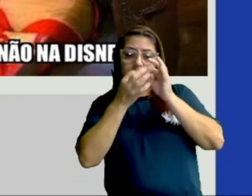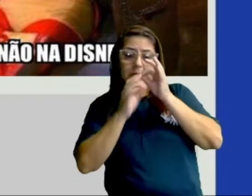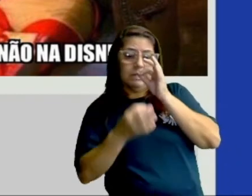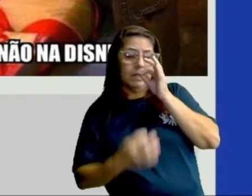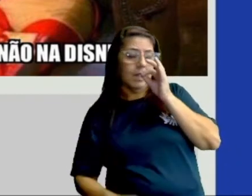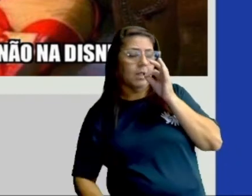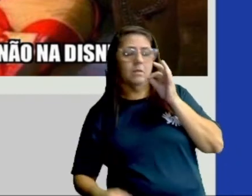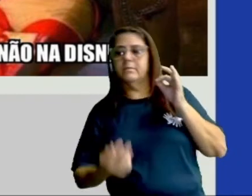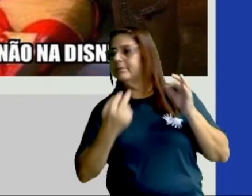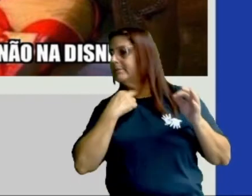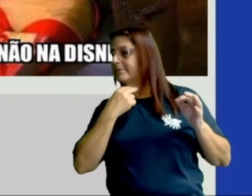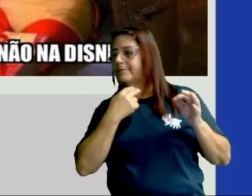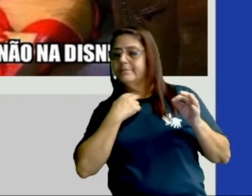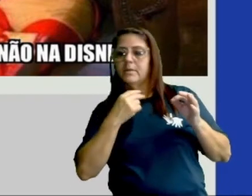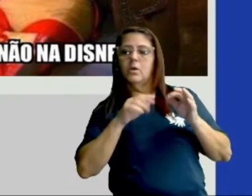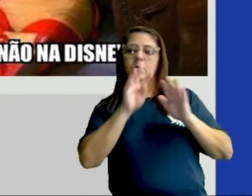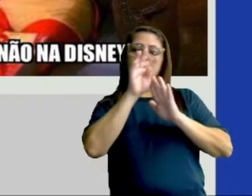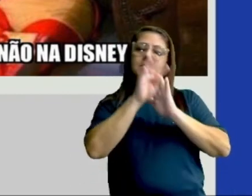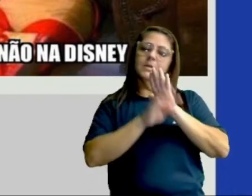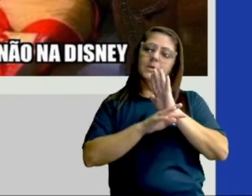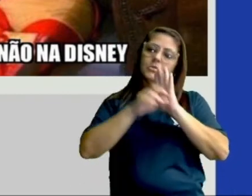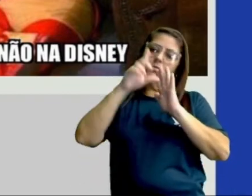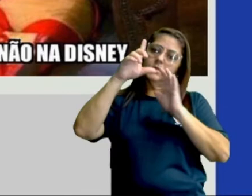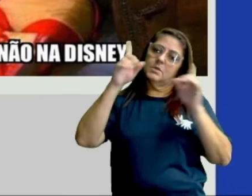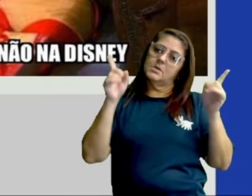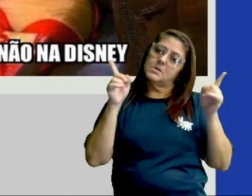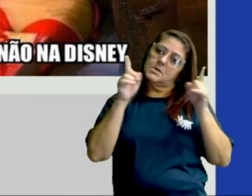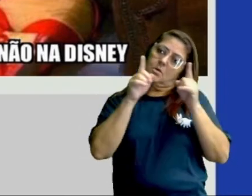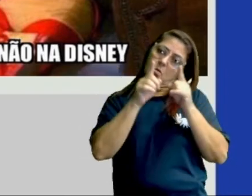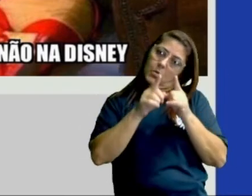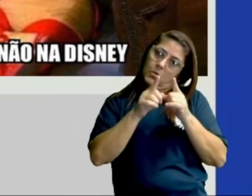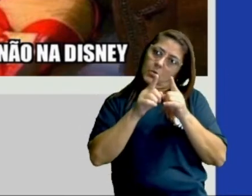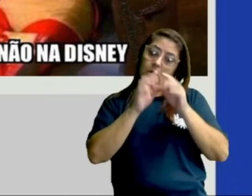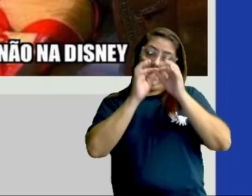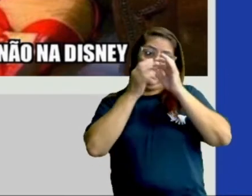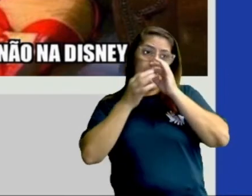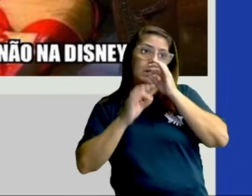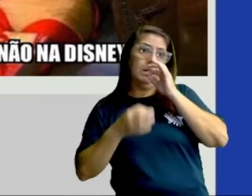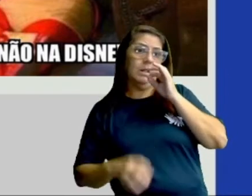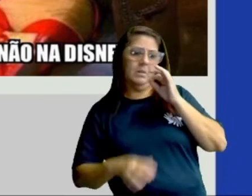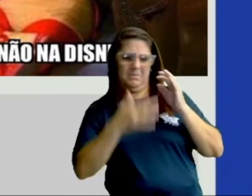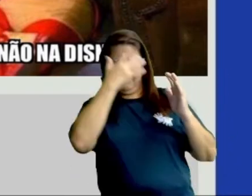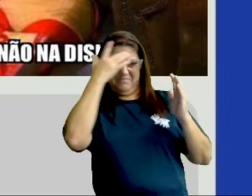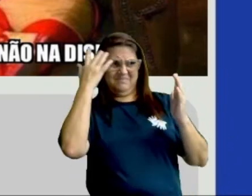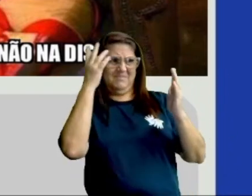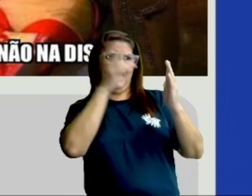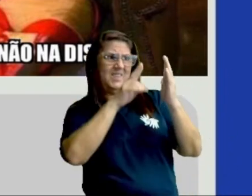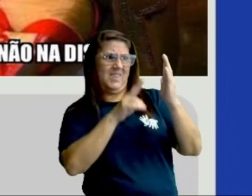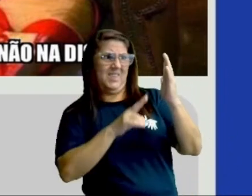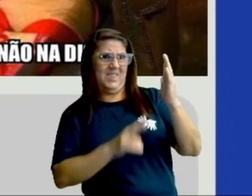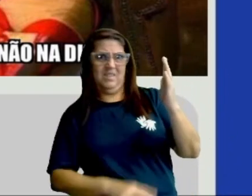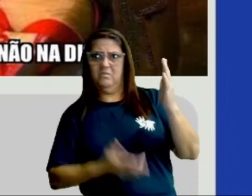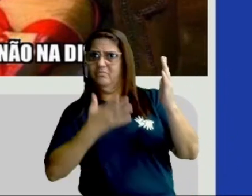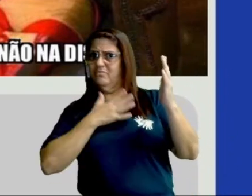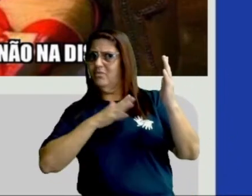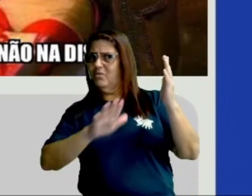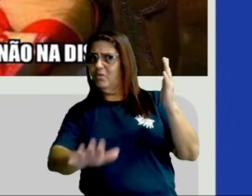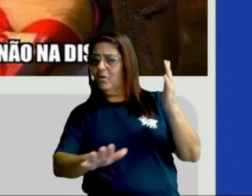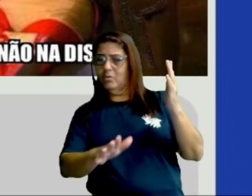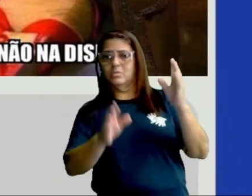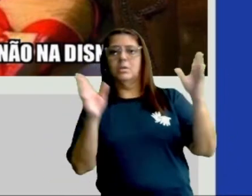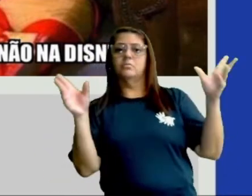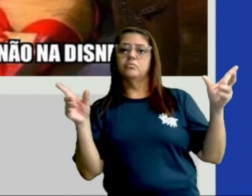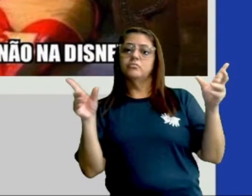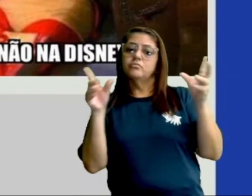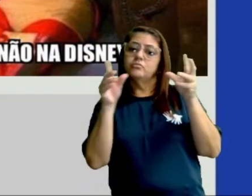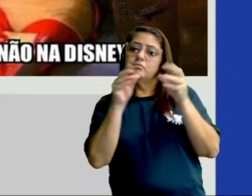não desperta a tua atenção quando alguém escreve muito ou textos longos, então isso aí é uma dica. Além também,